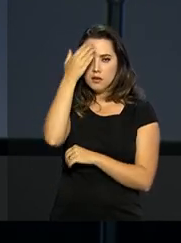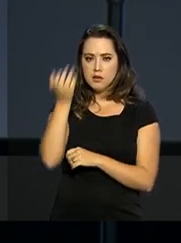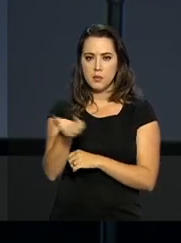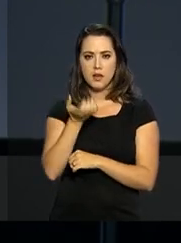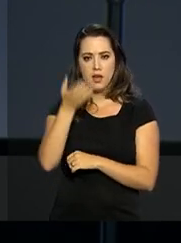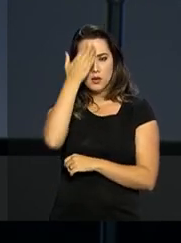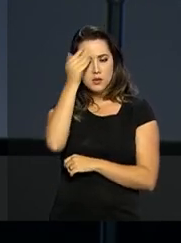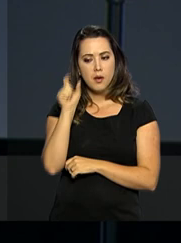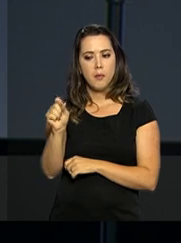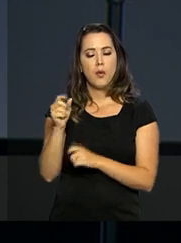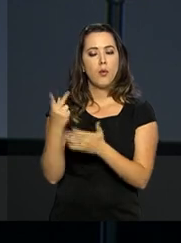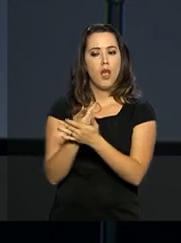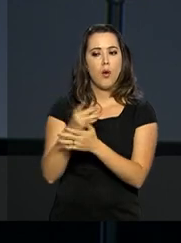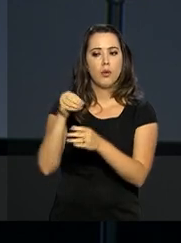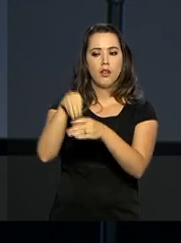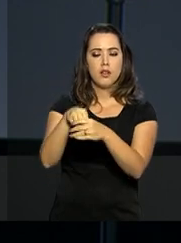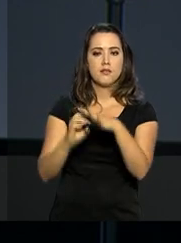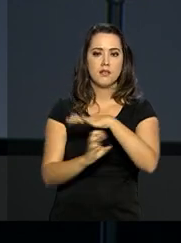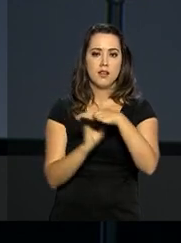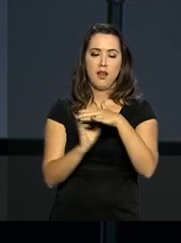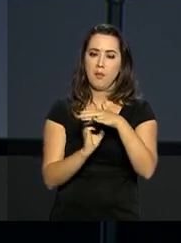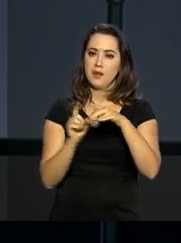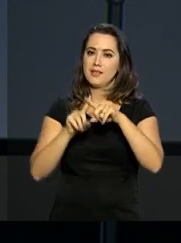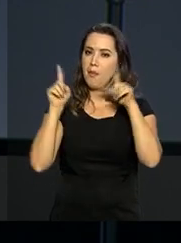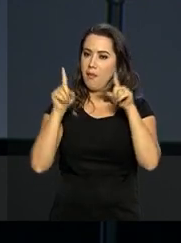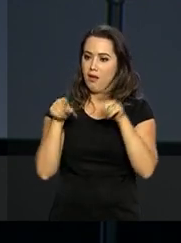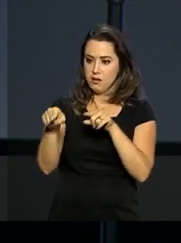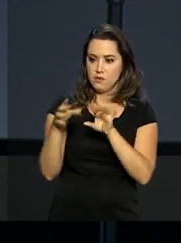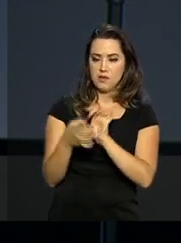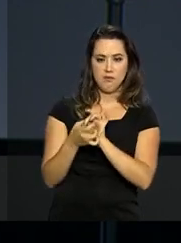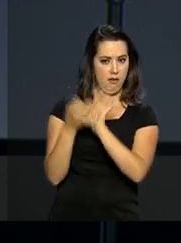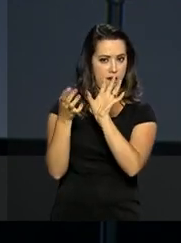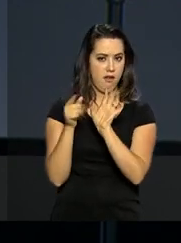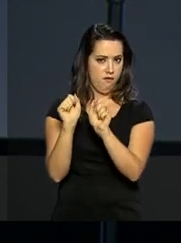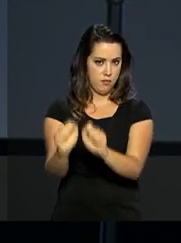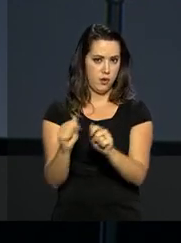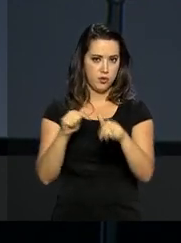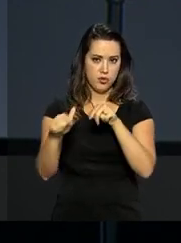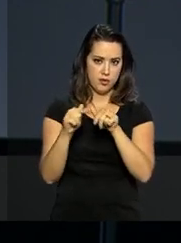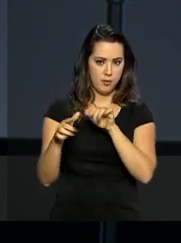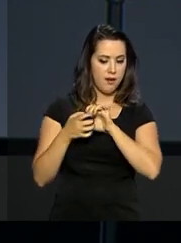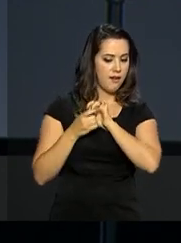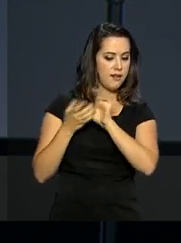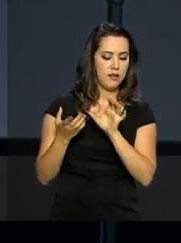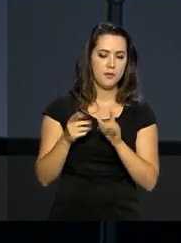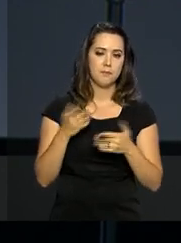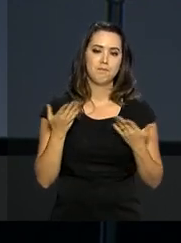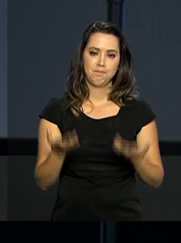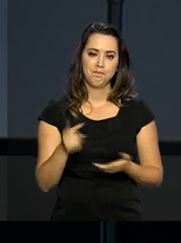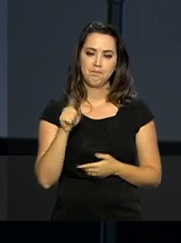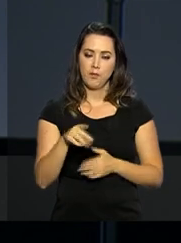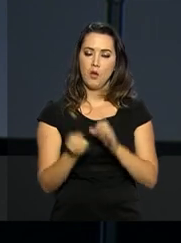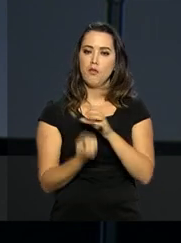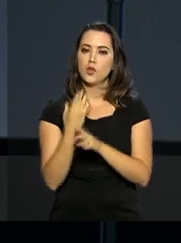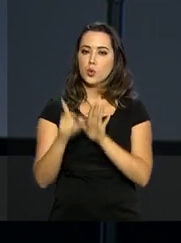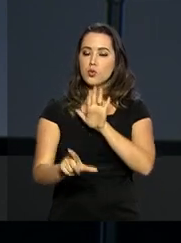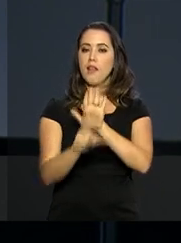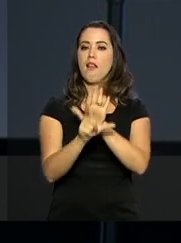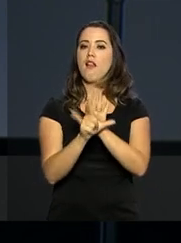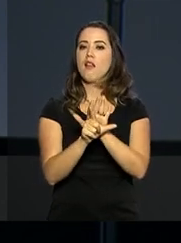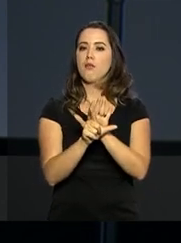que acompanhe os fatos da Petrobras. Mas foi assim que nós, não é? Isto é fruto da lei de responsabilidades